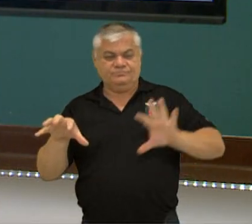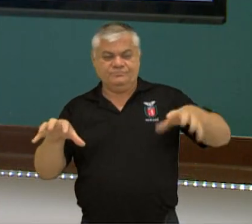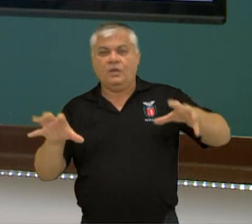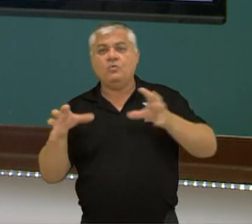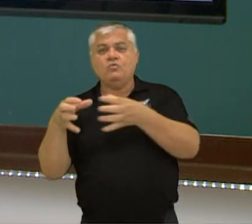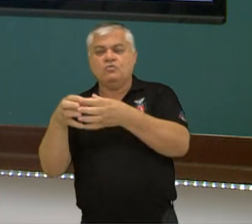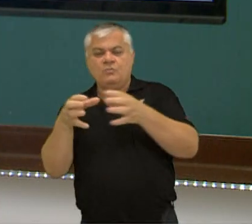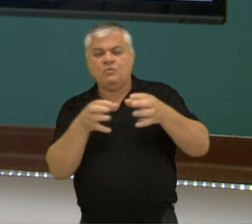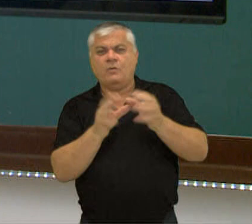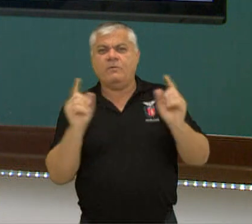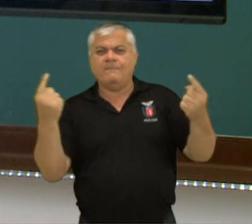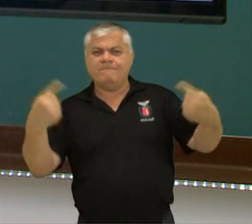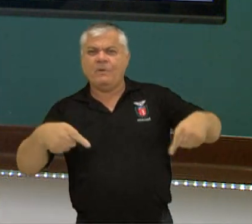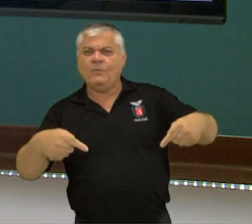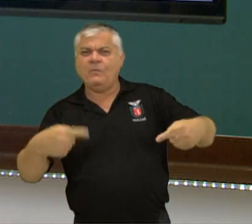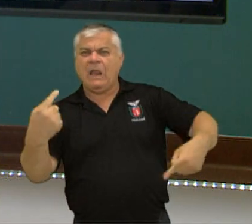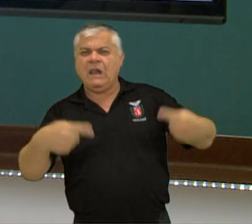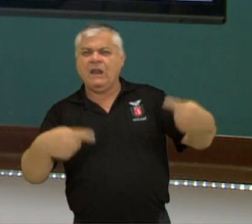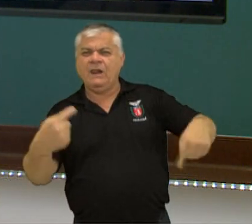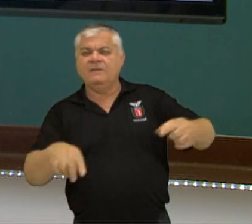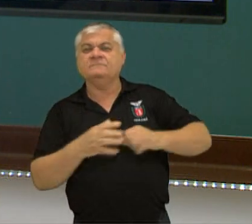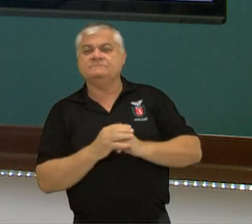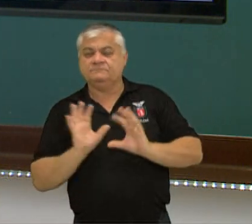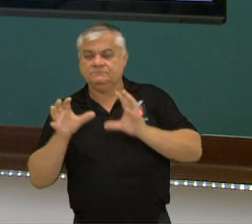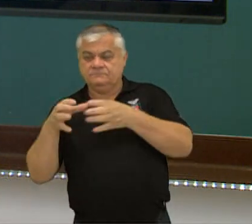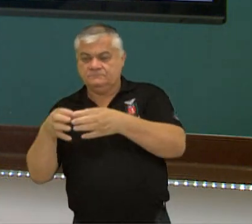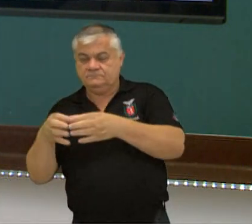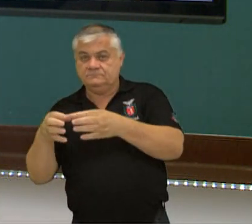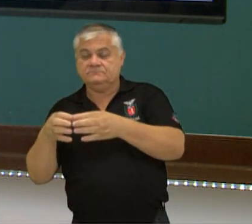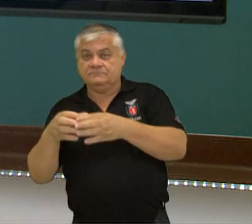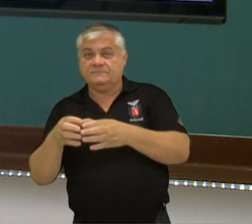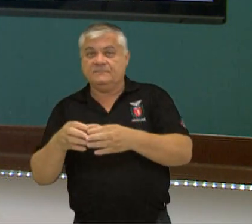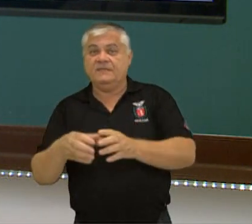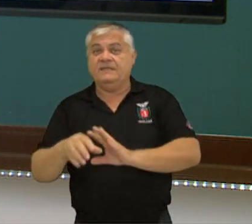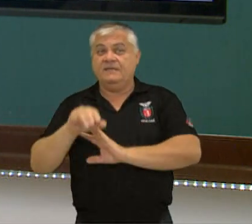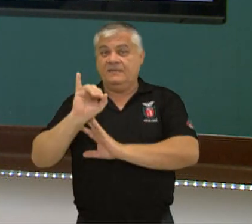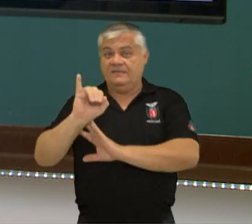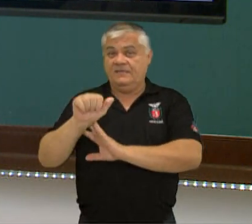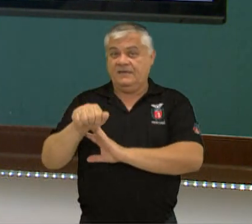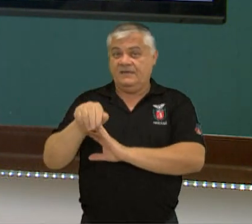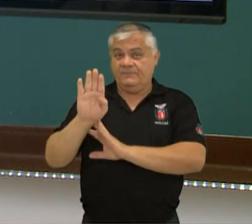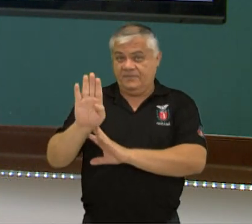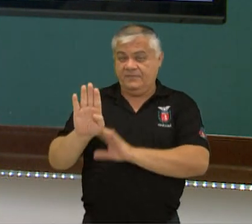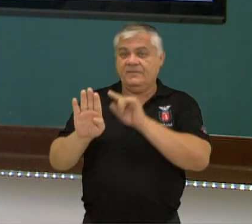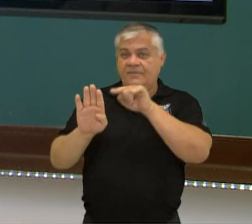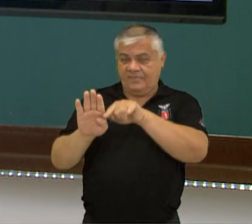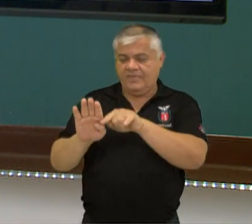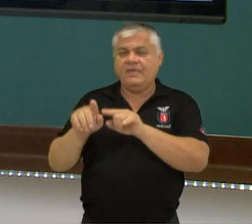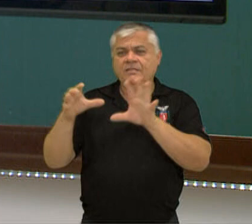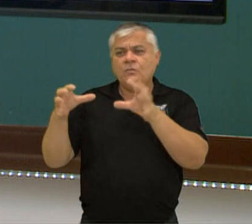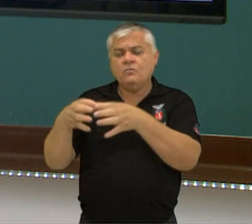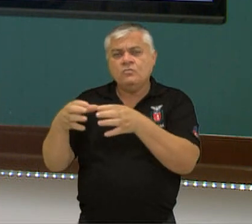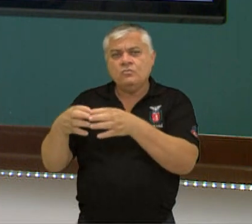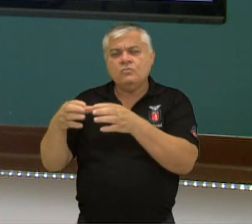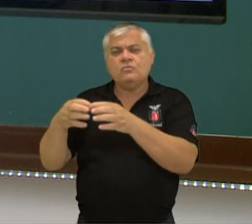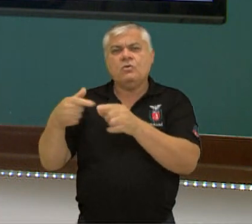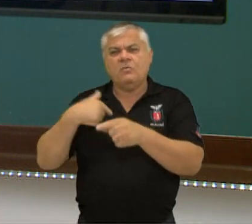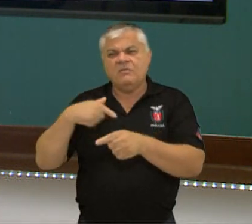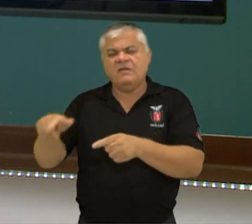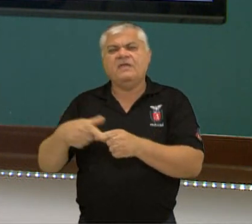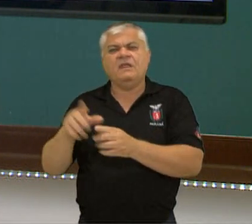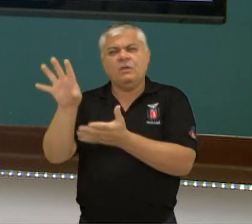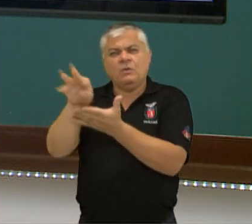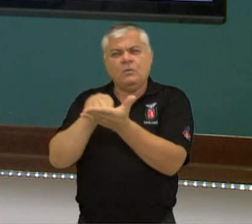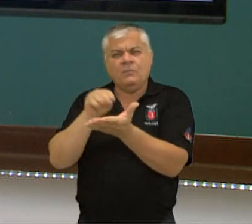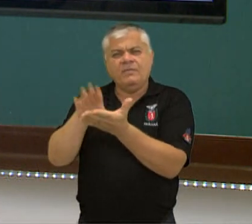políticos rivais disputando a atenção. Os integralistas, ação integralista brasileira de inspiração